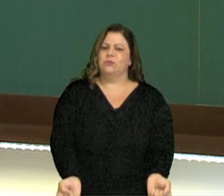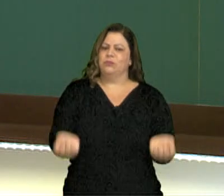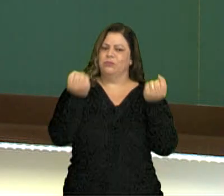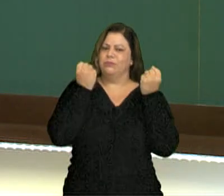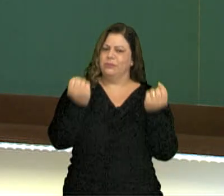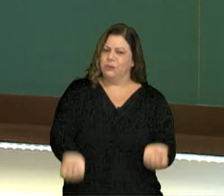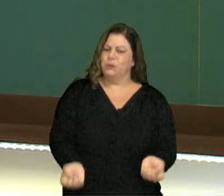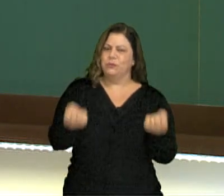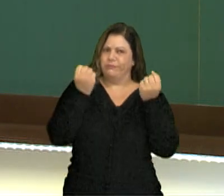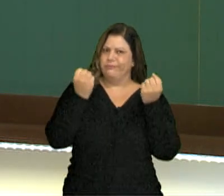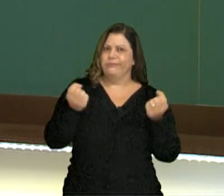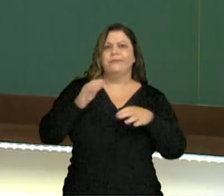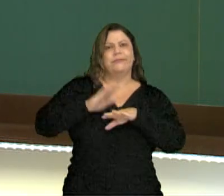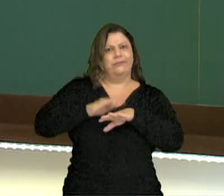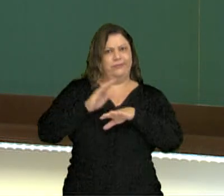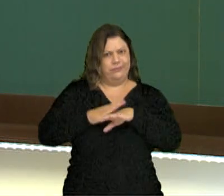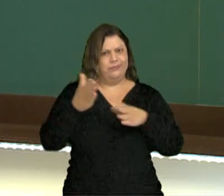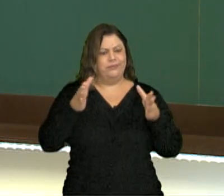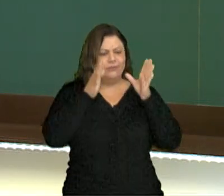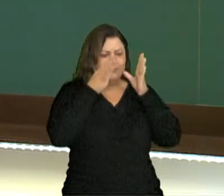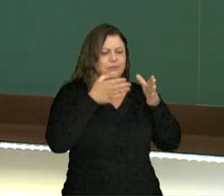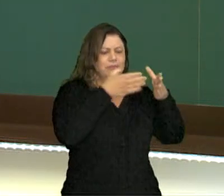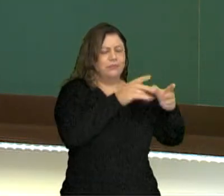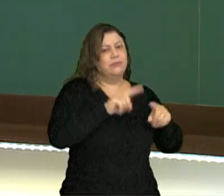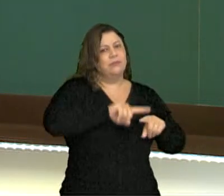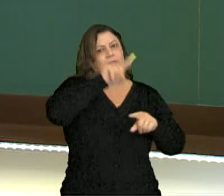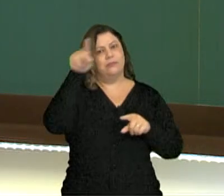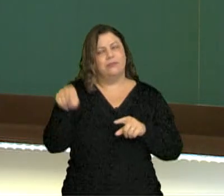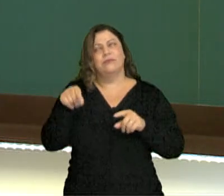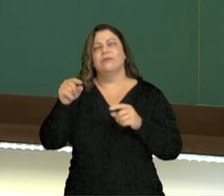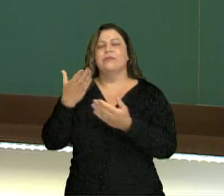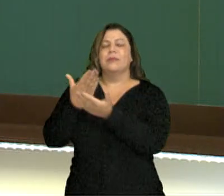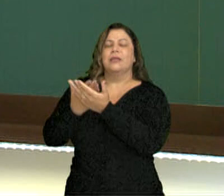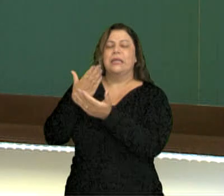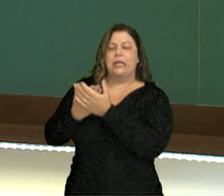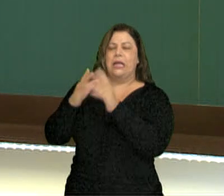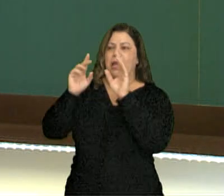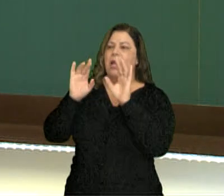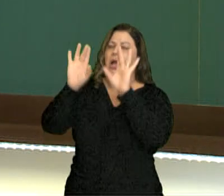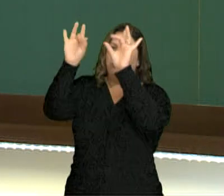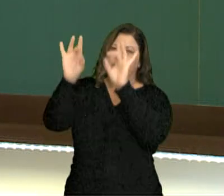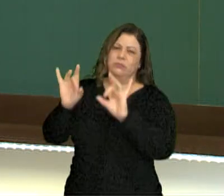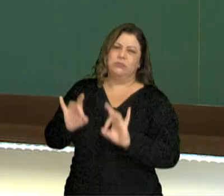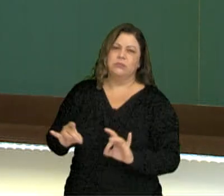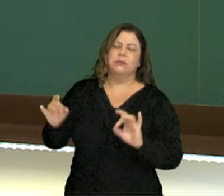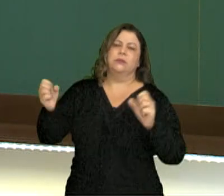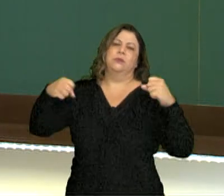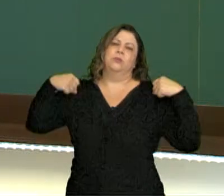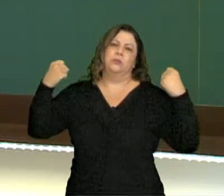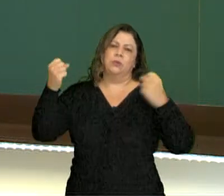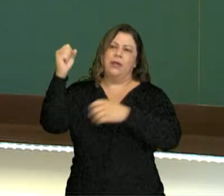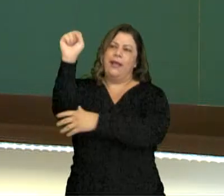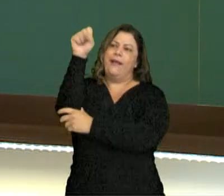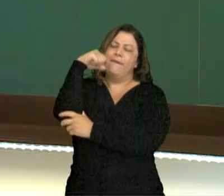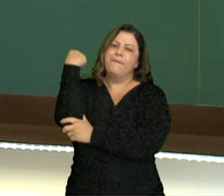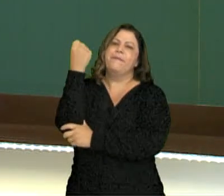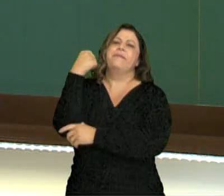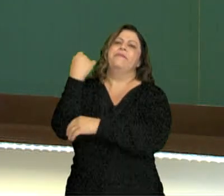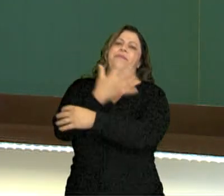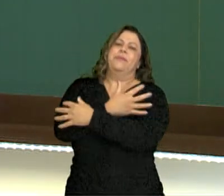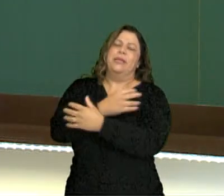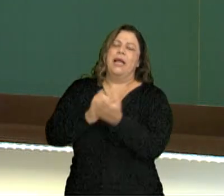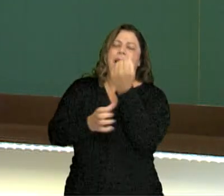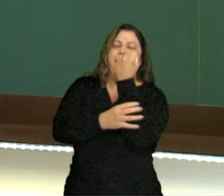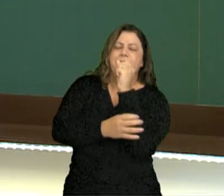físico. Mas se vocês tiveram na escola aulas específicas de alongamento, muitas vezes até na introdução de